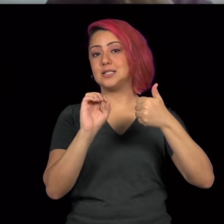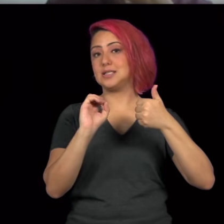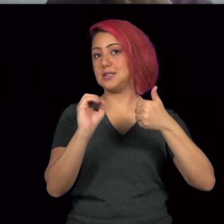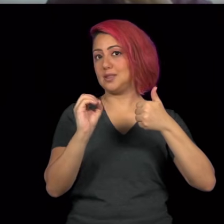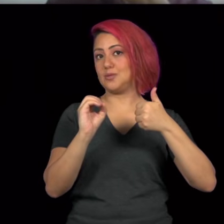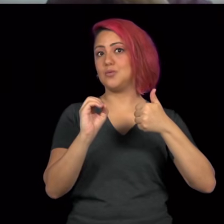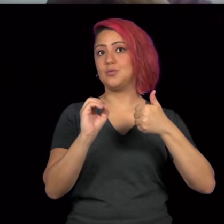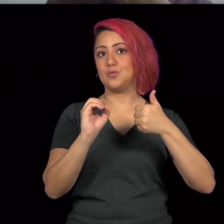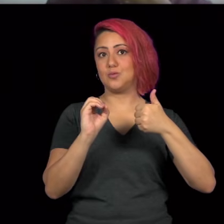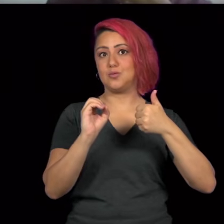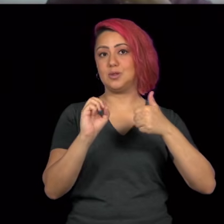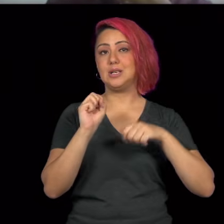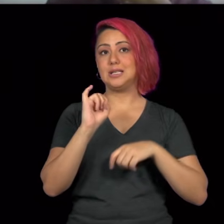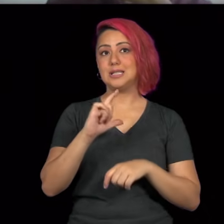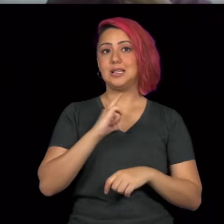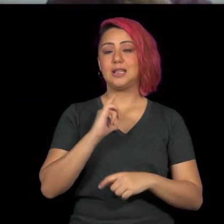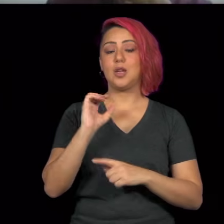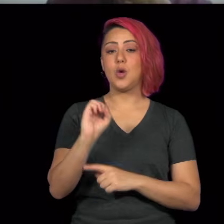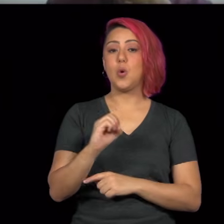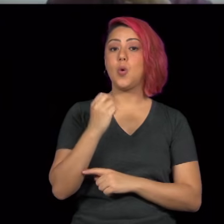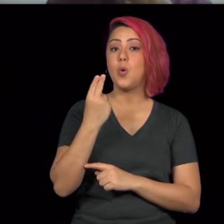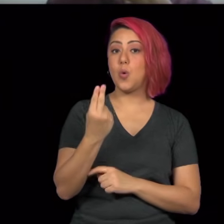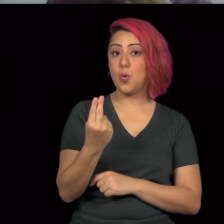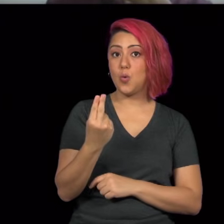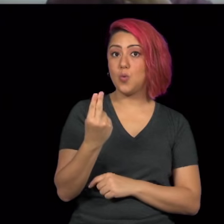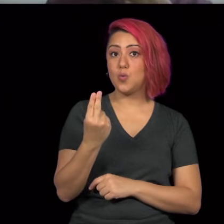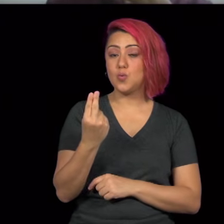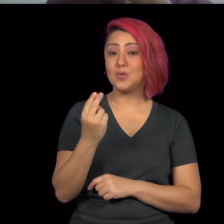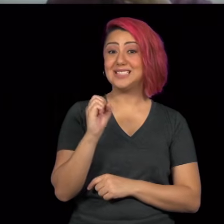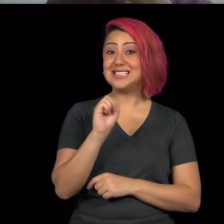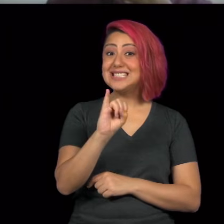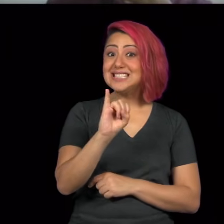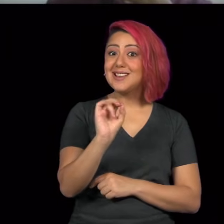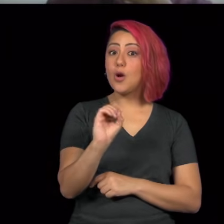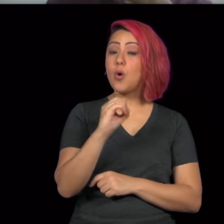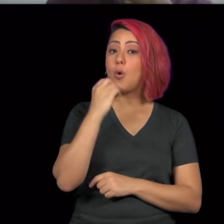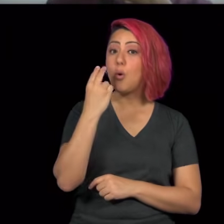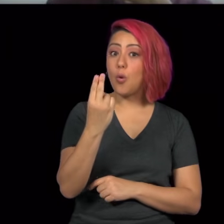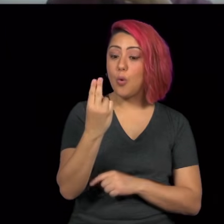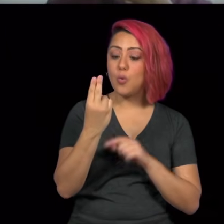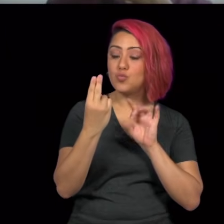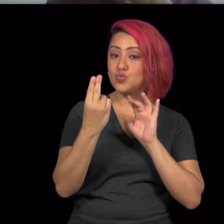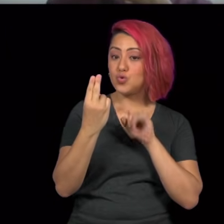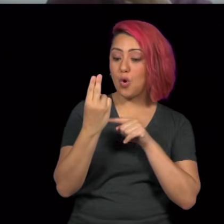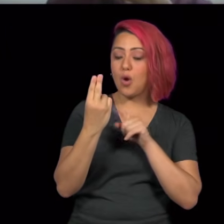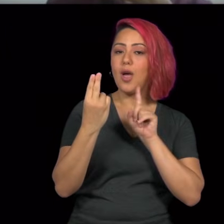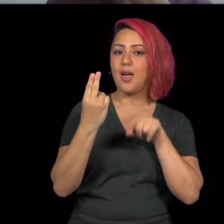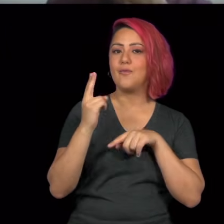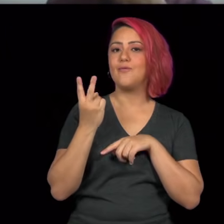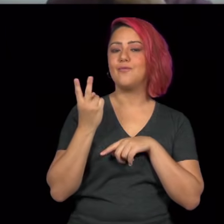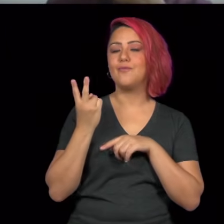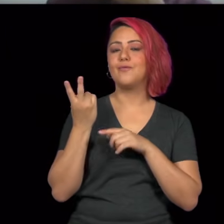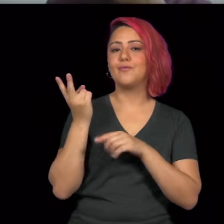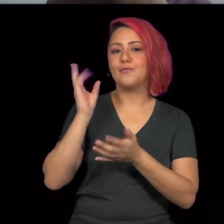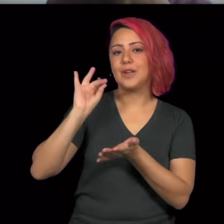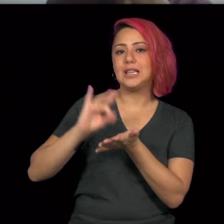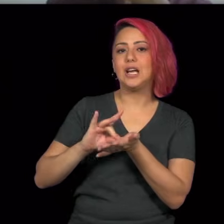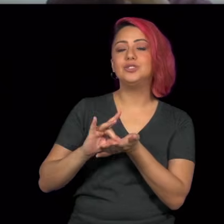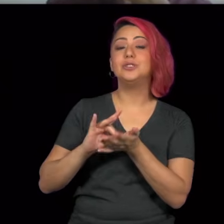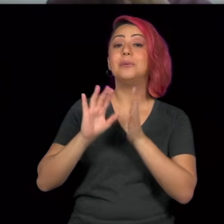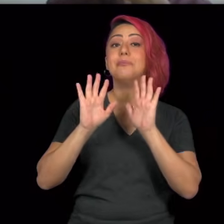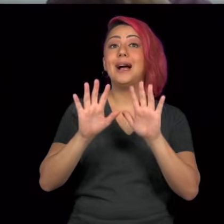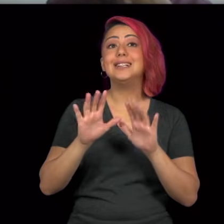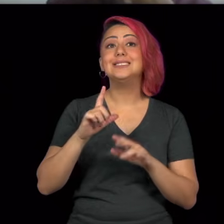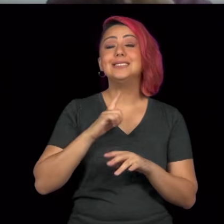eu teria aqui verdadeiro. Mas como é negado, a minha saída ficou 0. Do ponto de vista lógico,